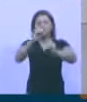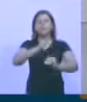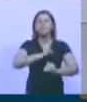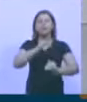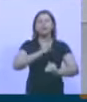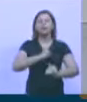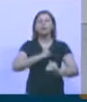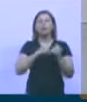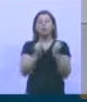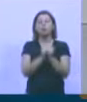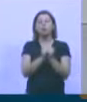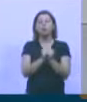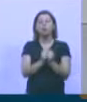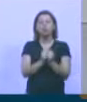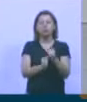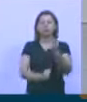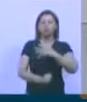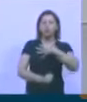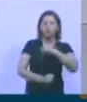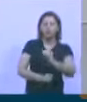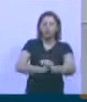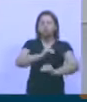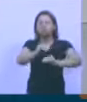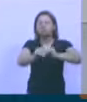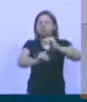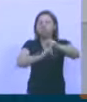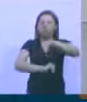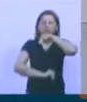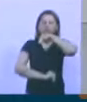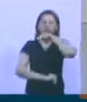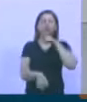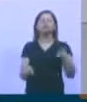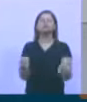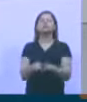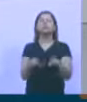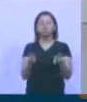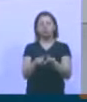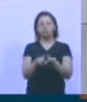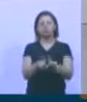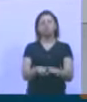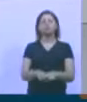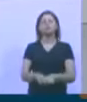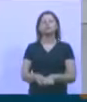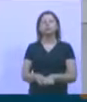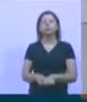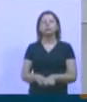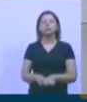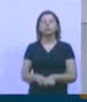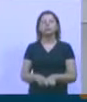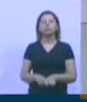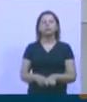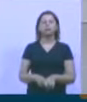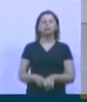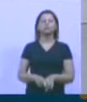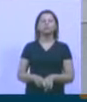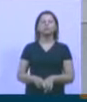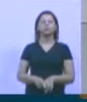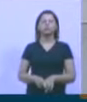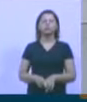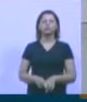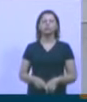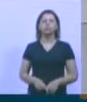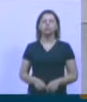ser transmitidos de geração em geração. Suppose an ancestor died suddenly